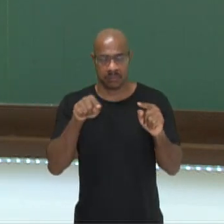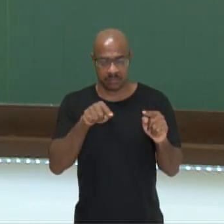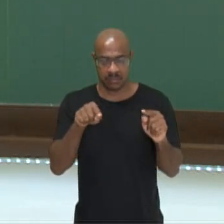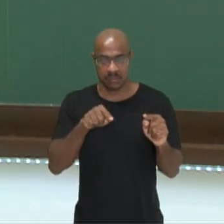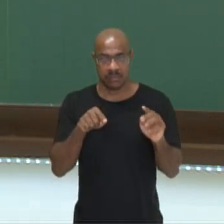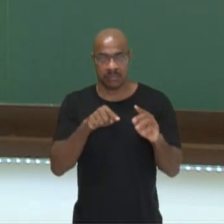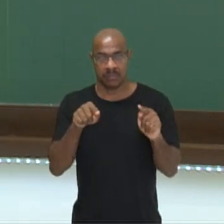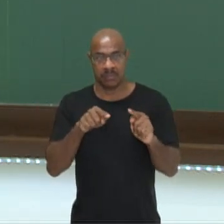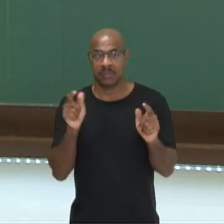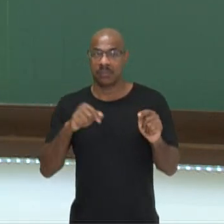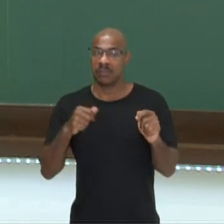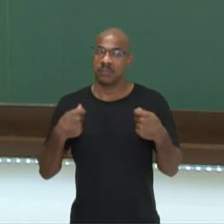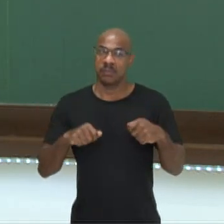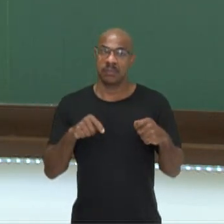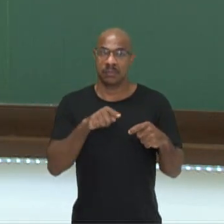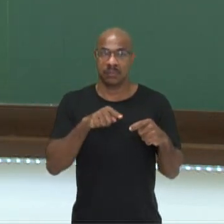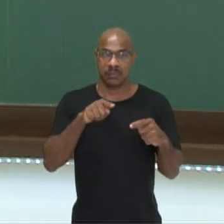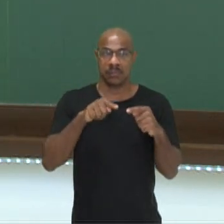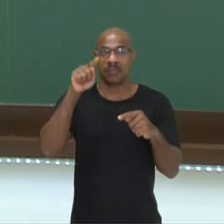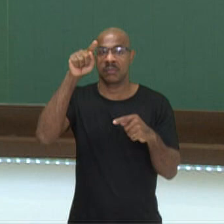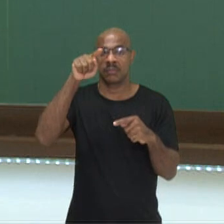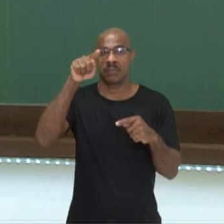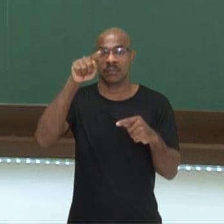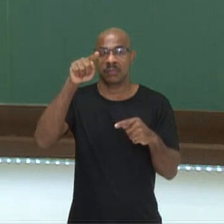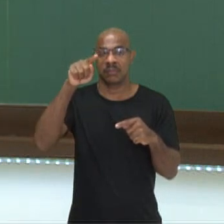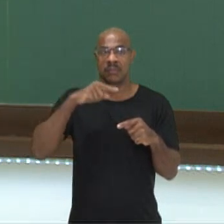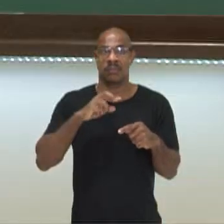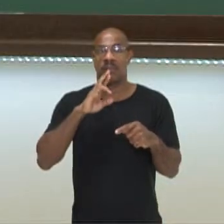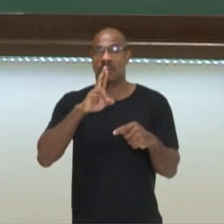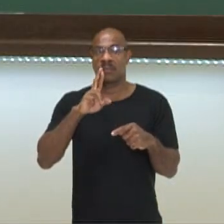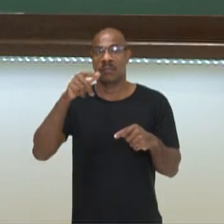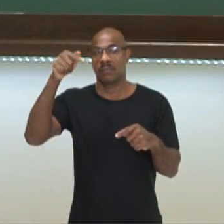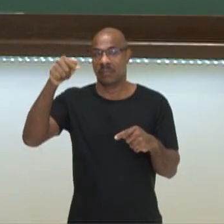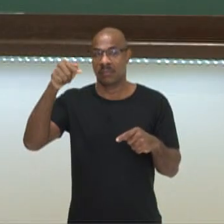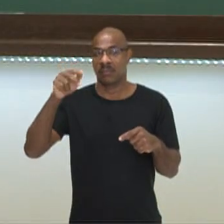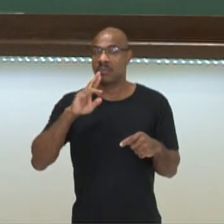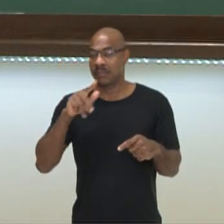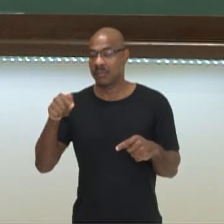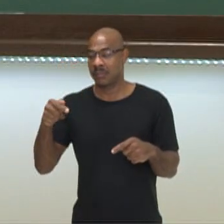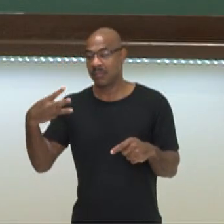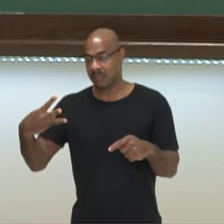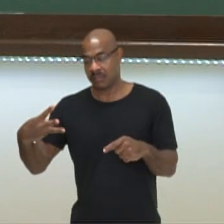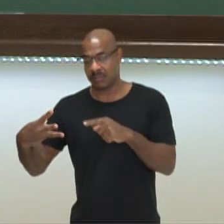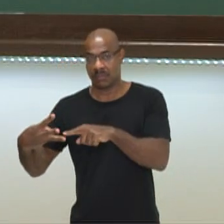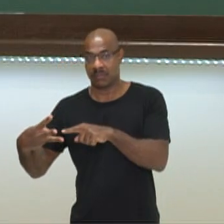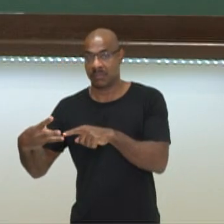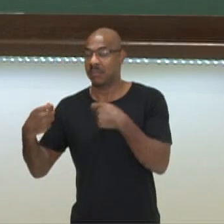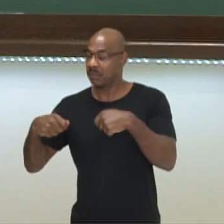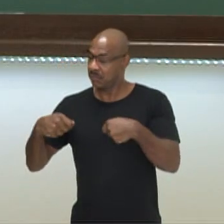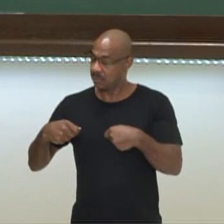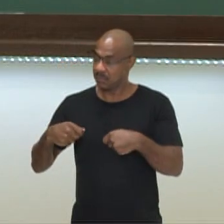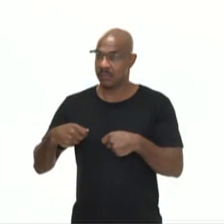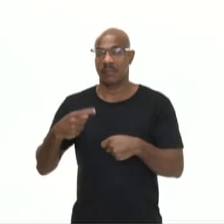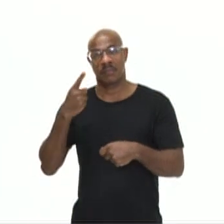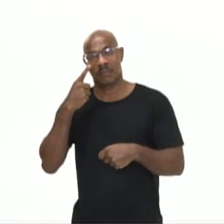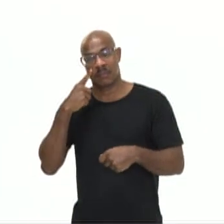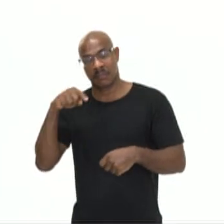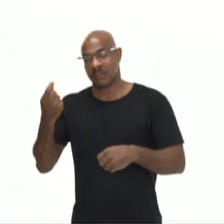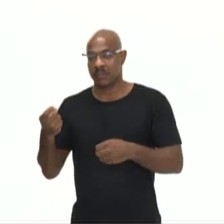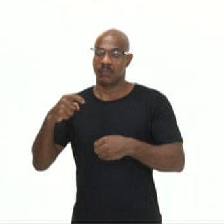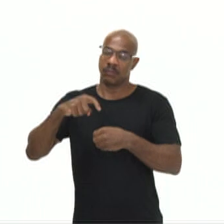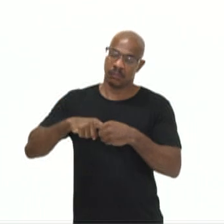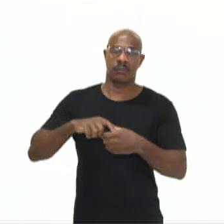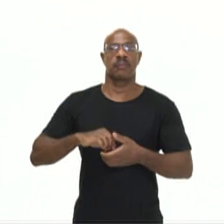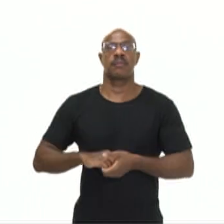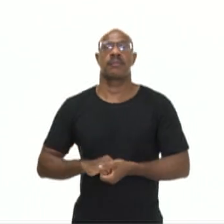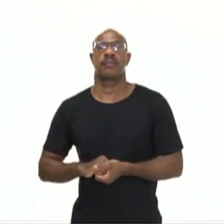numérica dê 3, essa expressão numérica dê 7. Tempo para vocês e a gente já volta.